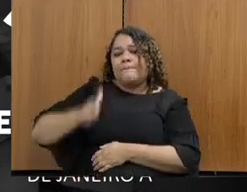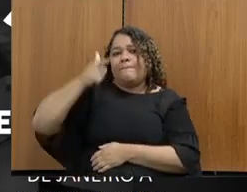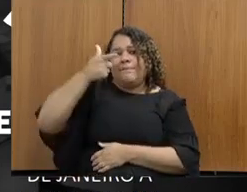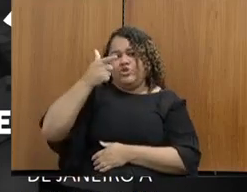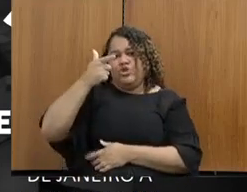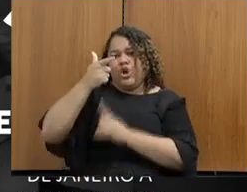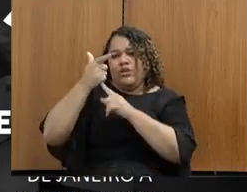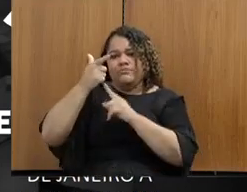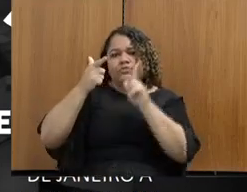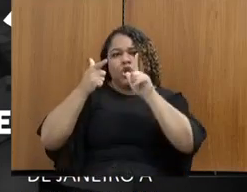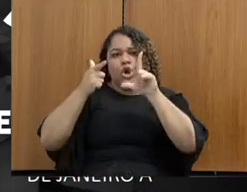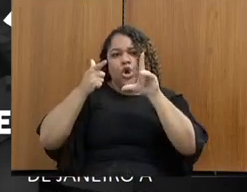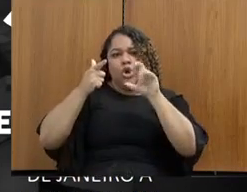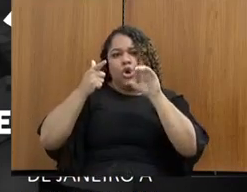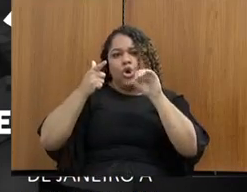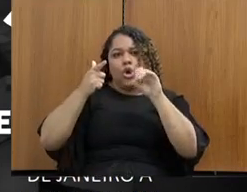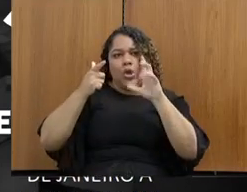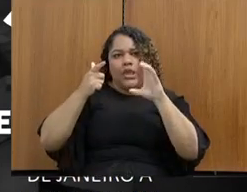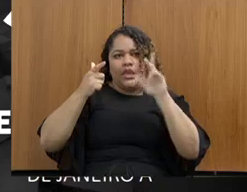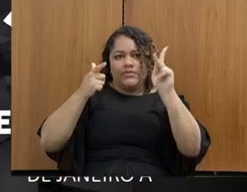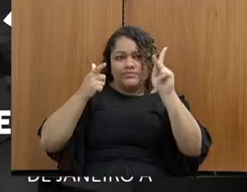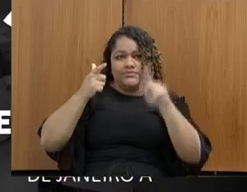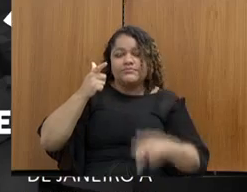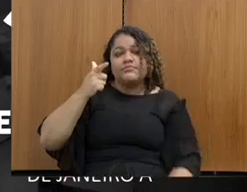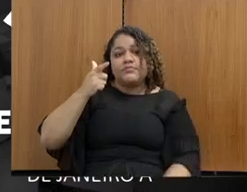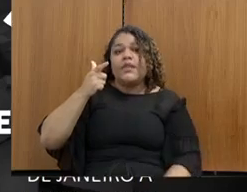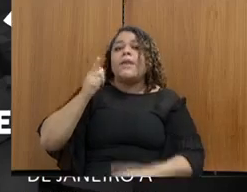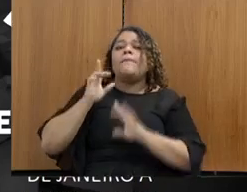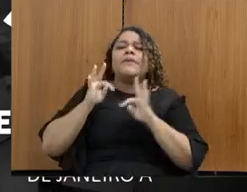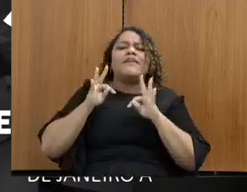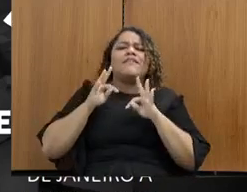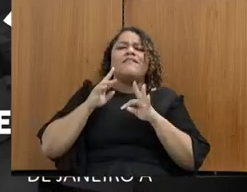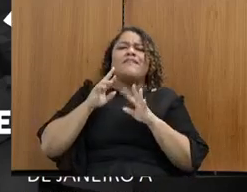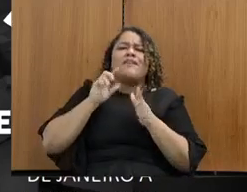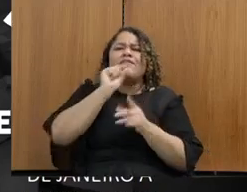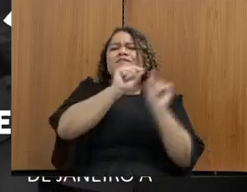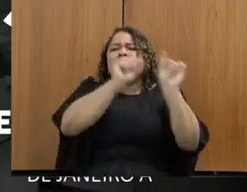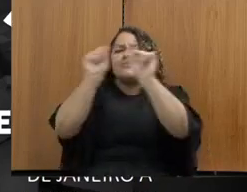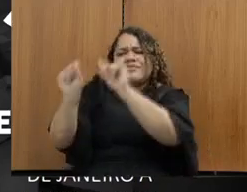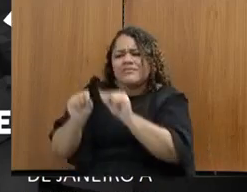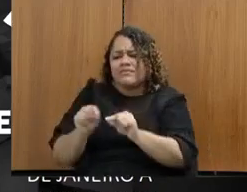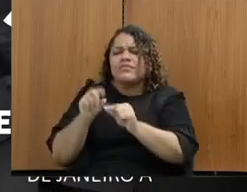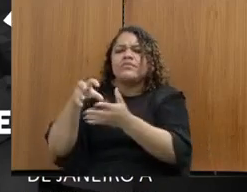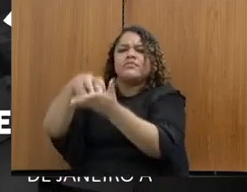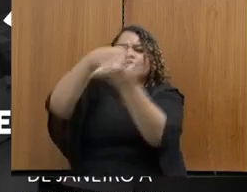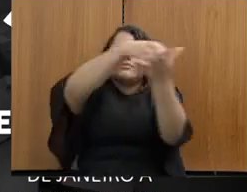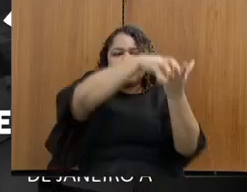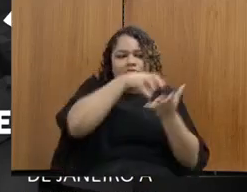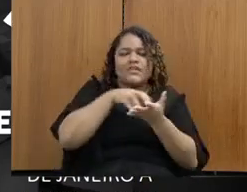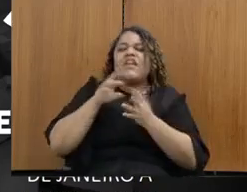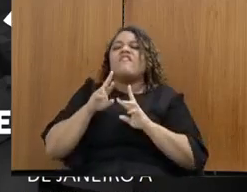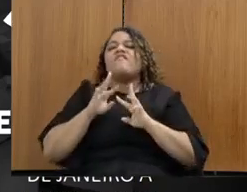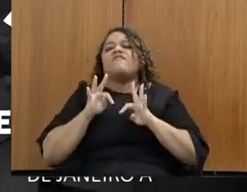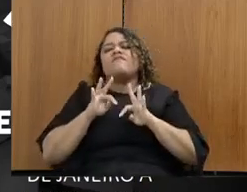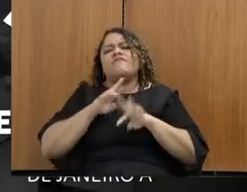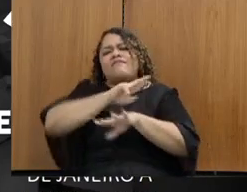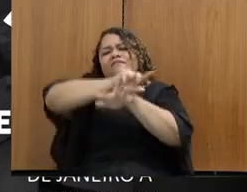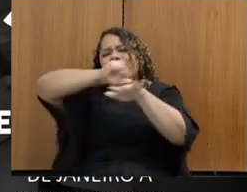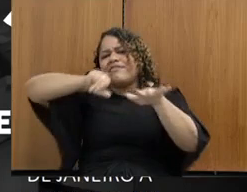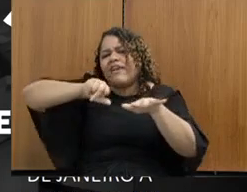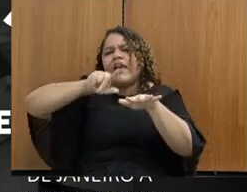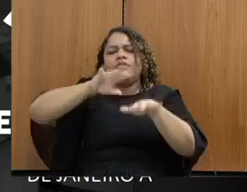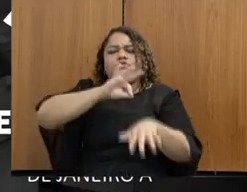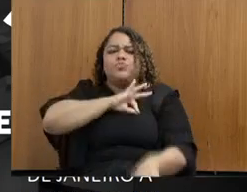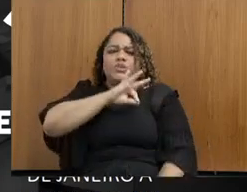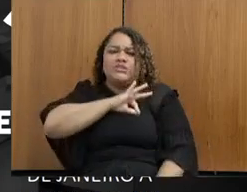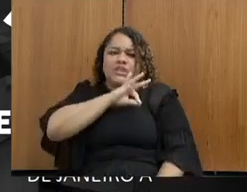para várias unidades policiais né na verdade para vários policiais né que todos já detentores de